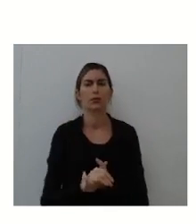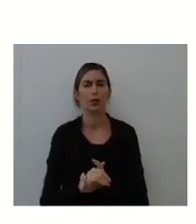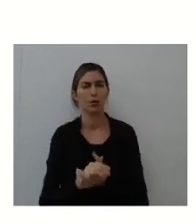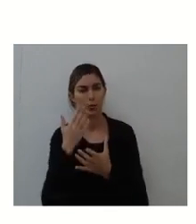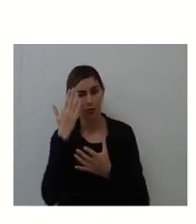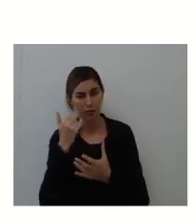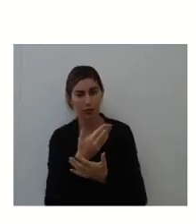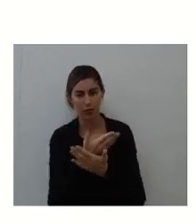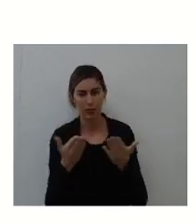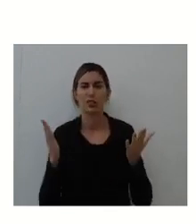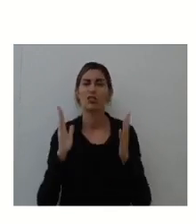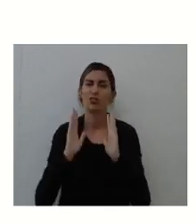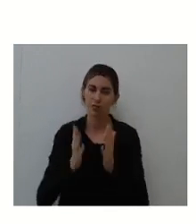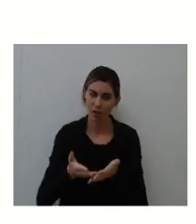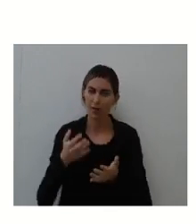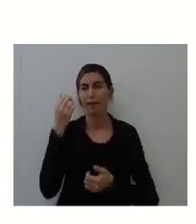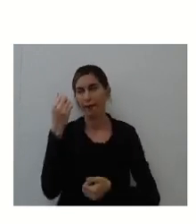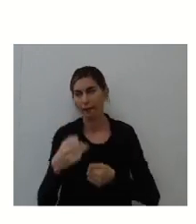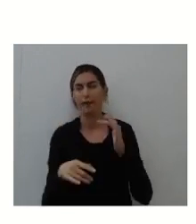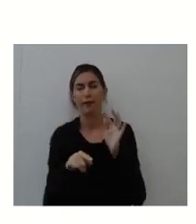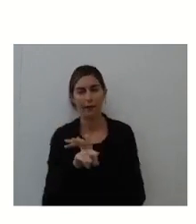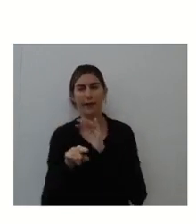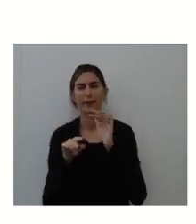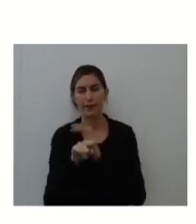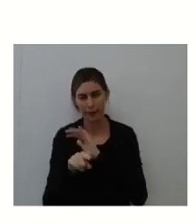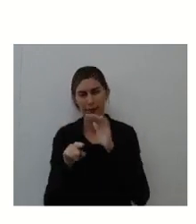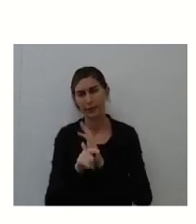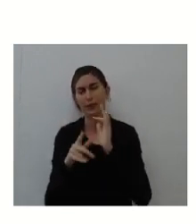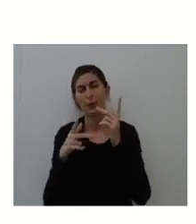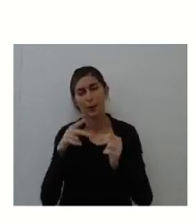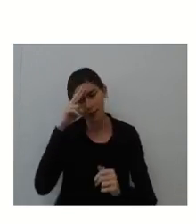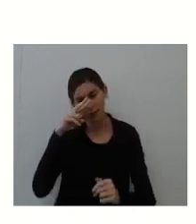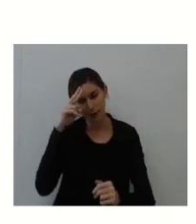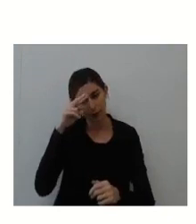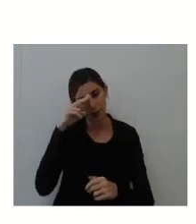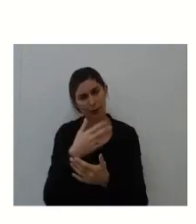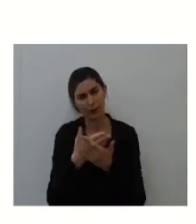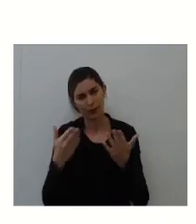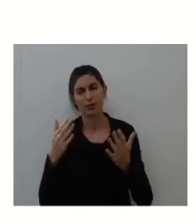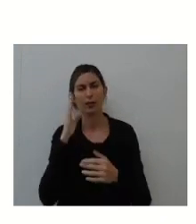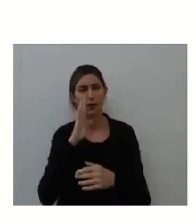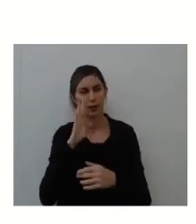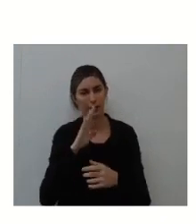que você já está cansado de ouvir essas perguntas, mas eu tenho que lembrar para vocês. Era